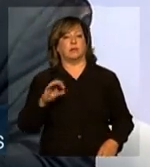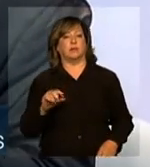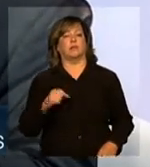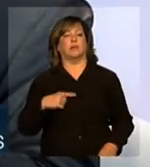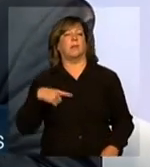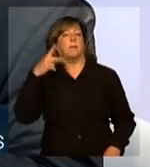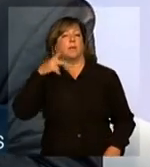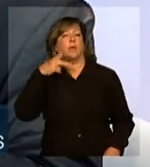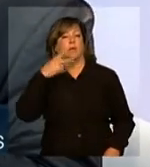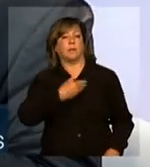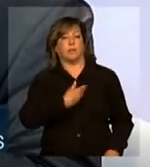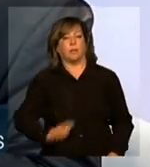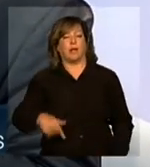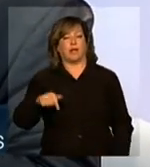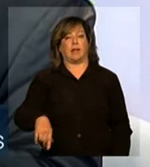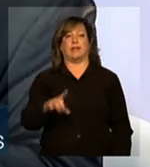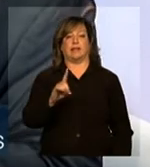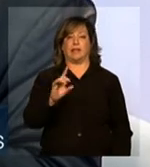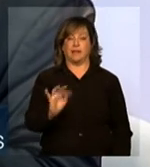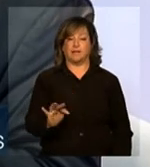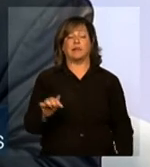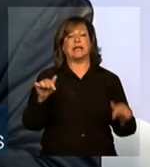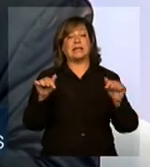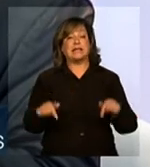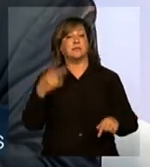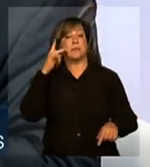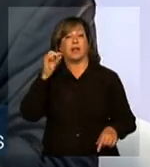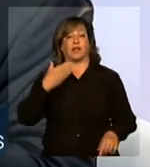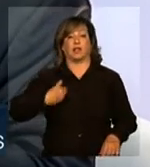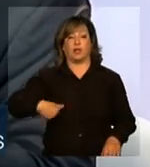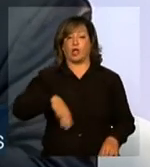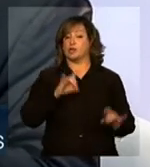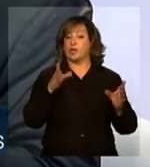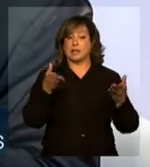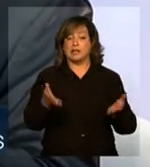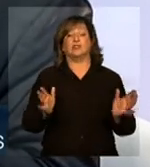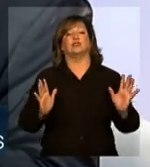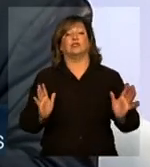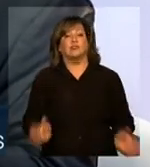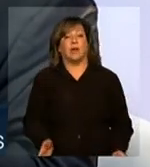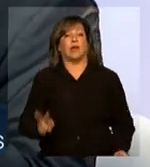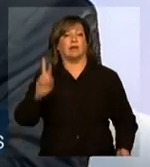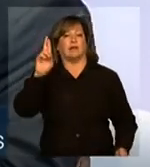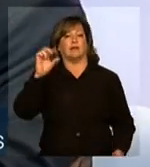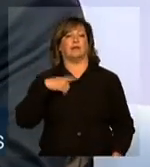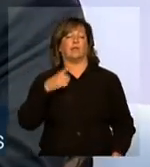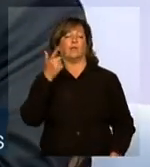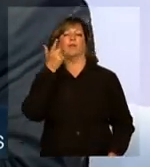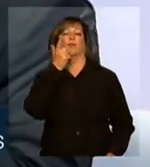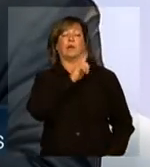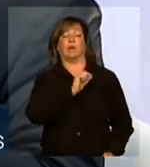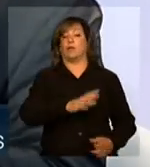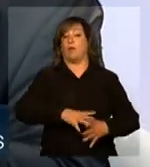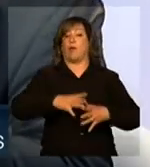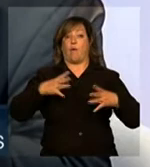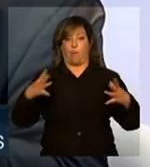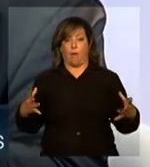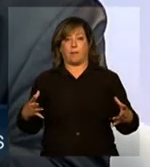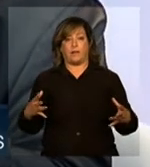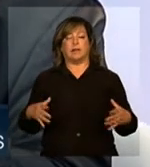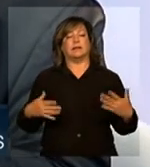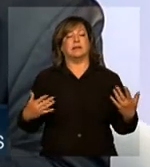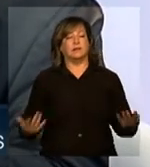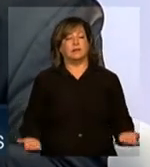políticas públicas aqui no Distrito Federal. Isso para nós, só isso já representaria um ganho enorme.